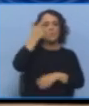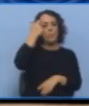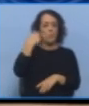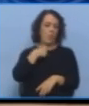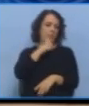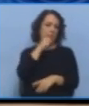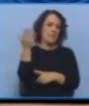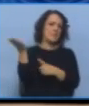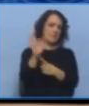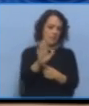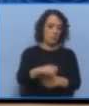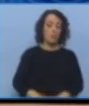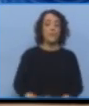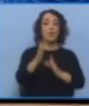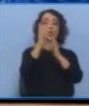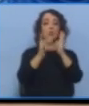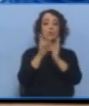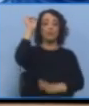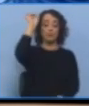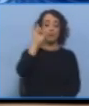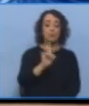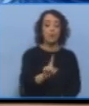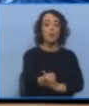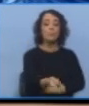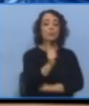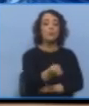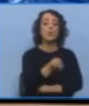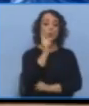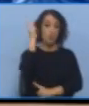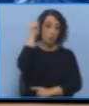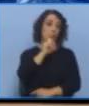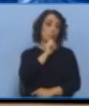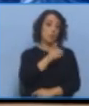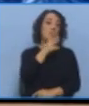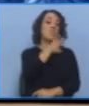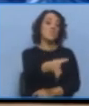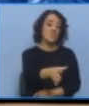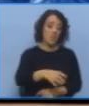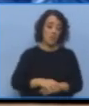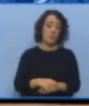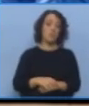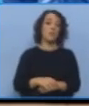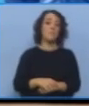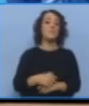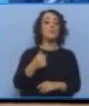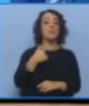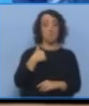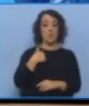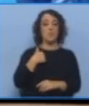este exemplo. Quando Cristo chegou junto dos pescadores, podia-lhes ter dito, à sua conveniência, vou fazer de